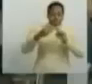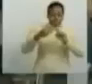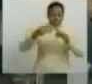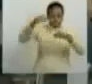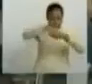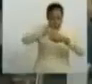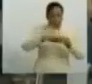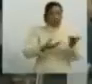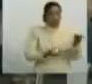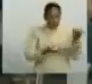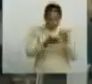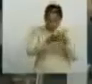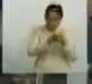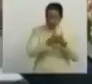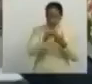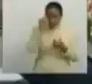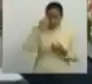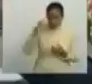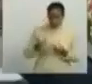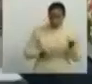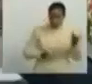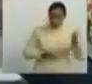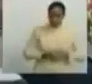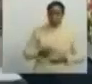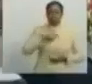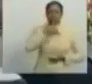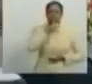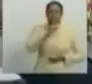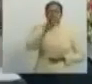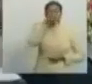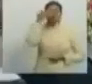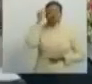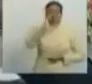Estou falando para os cristãos que comungam,